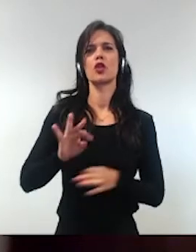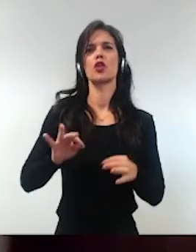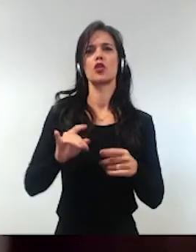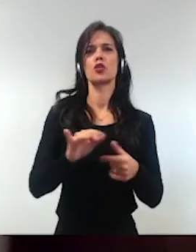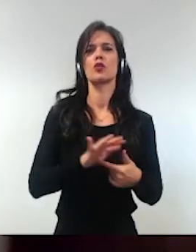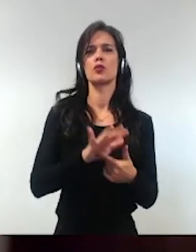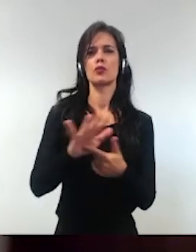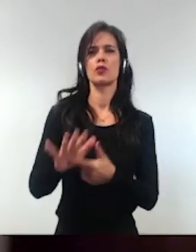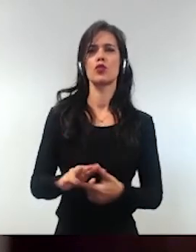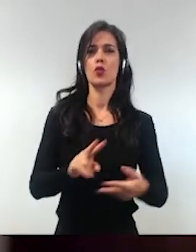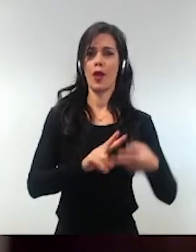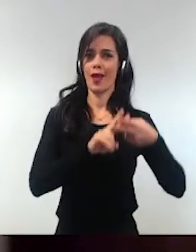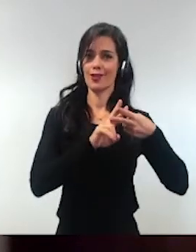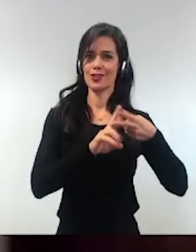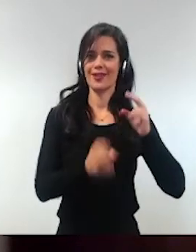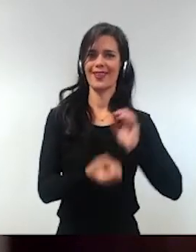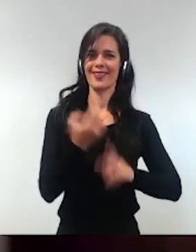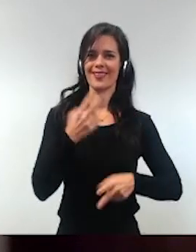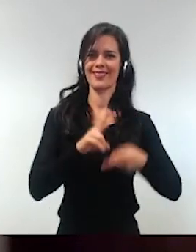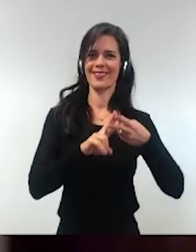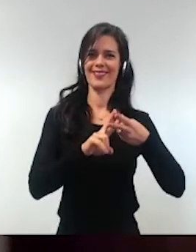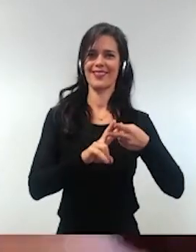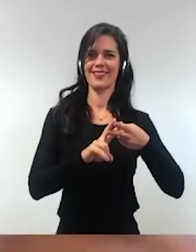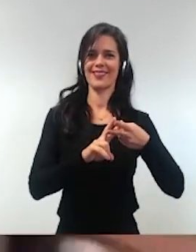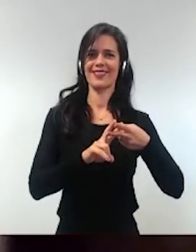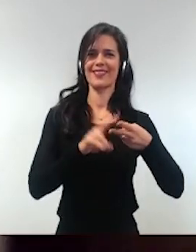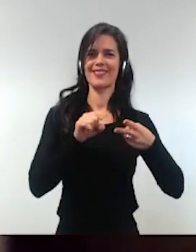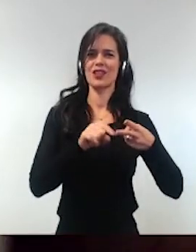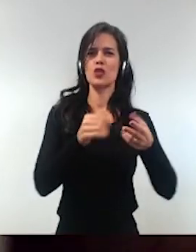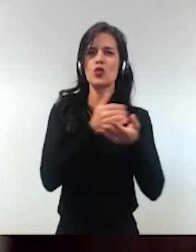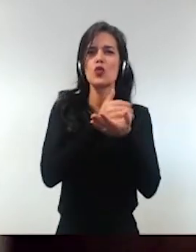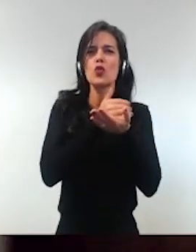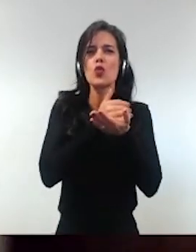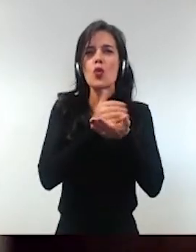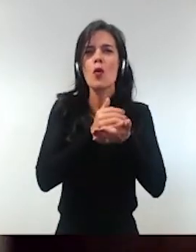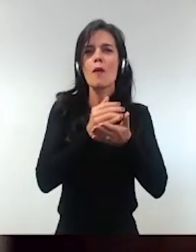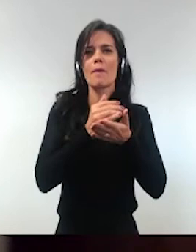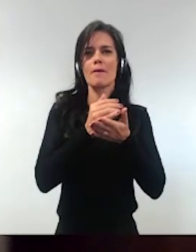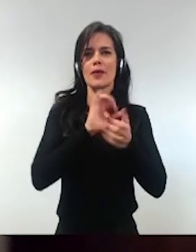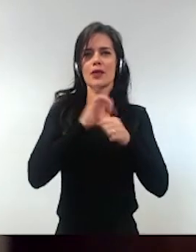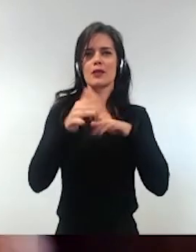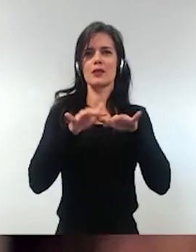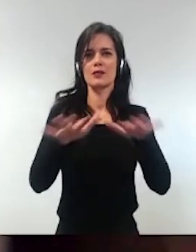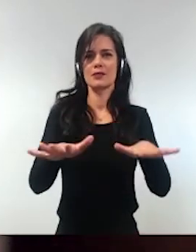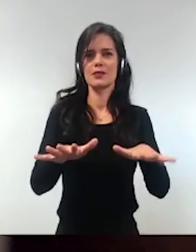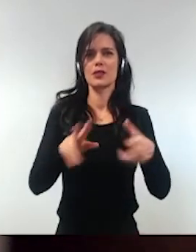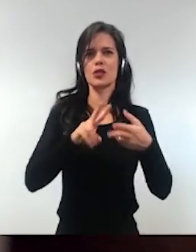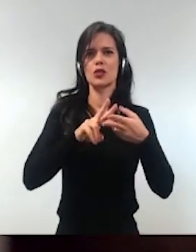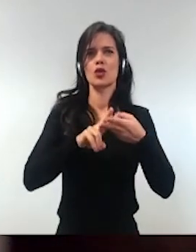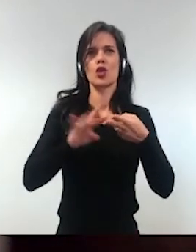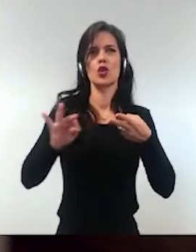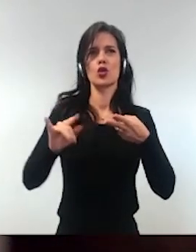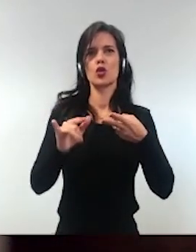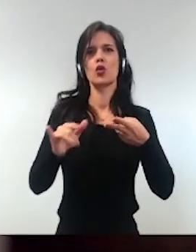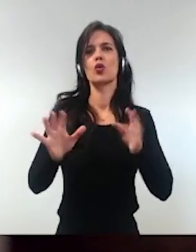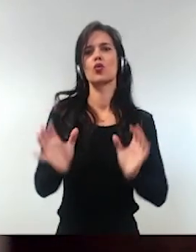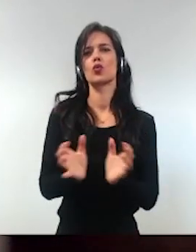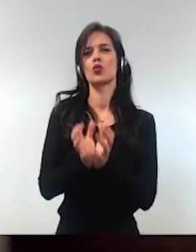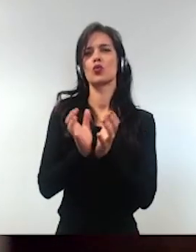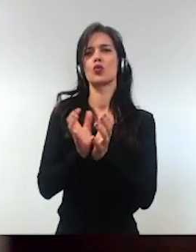numa hashtag que também foi criada pela MB logo no início da pandemia, que foi absorvida por toda a